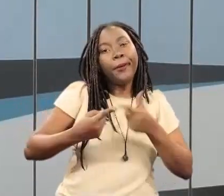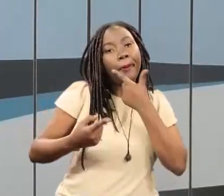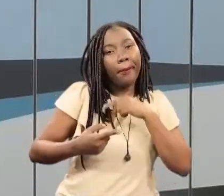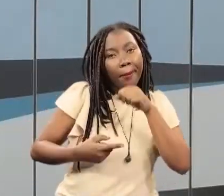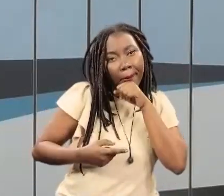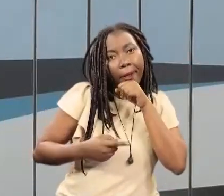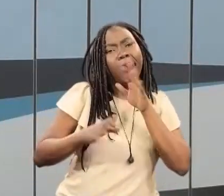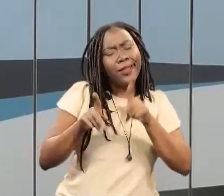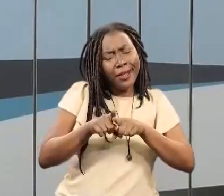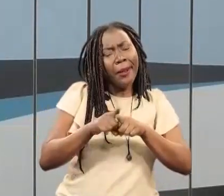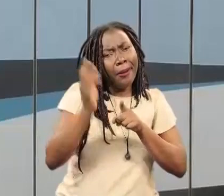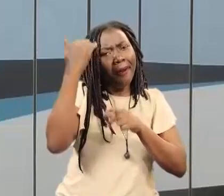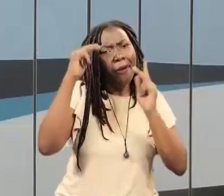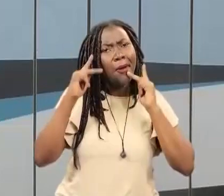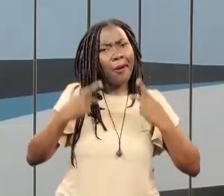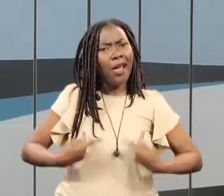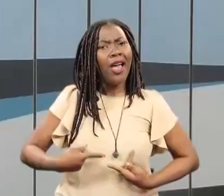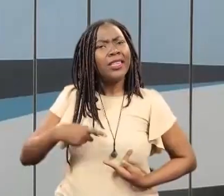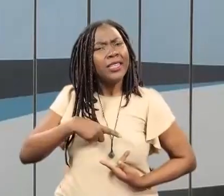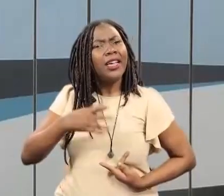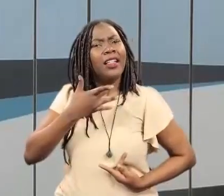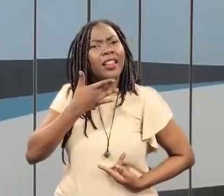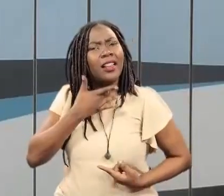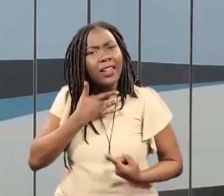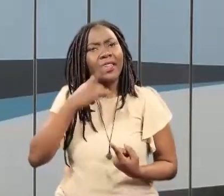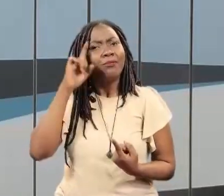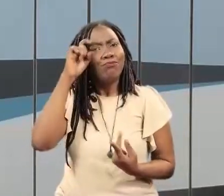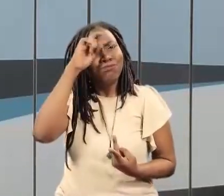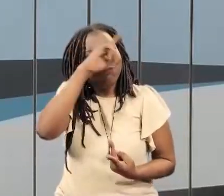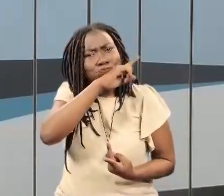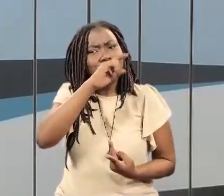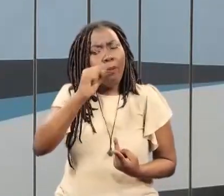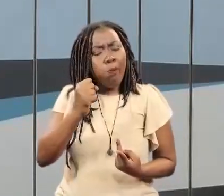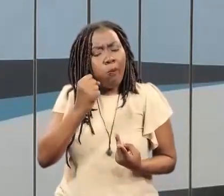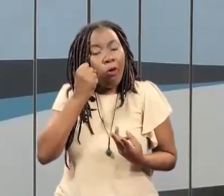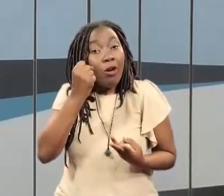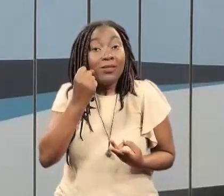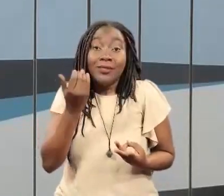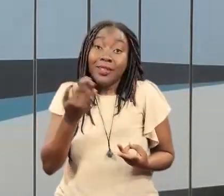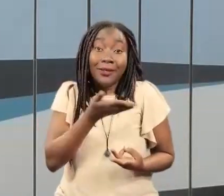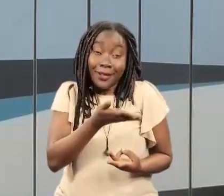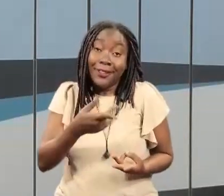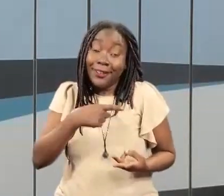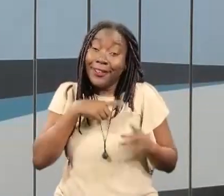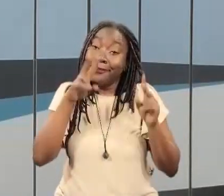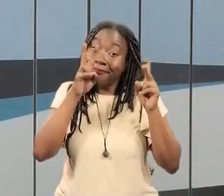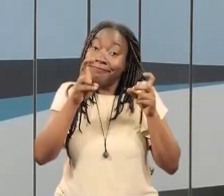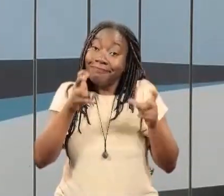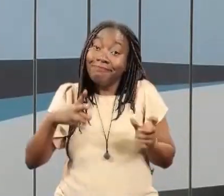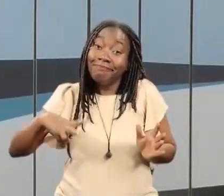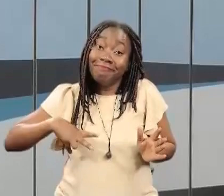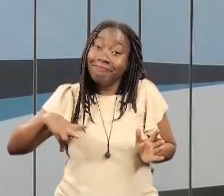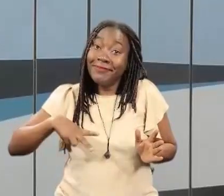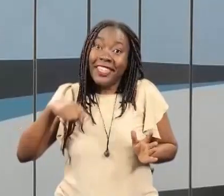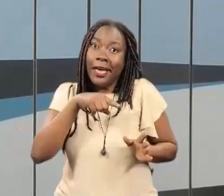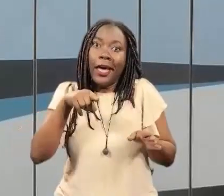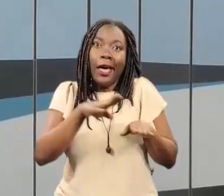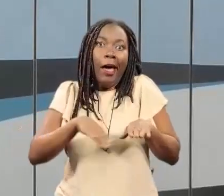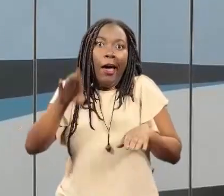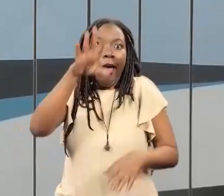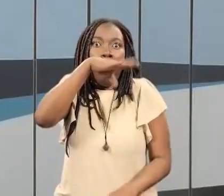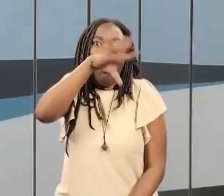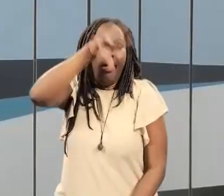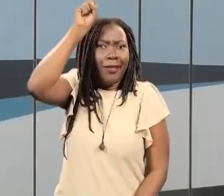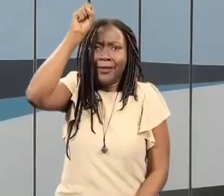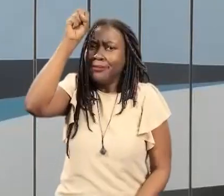humanos, que têm vontades, que têm dificuldades, têm potências, então eles também têm as questões deles. Os pais não são super-heróis. E a gente às